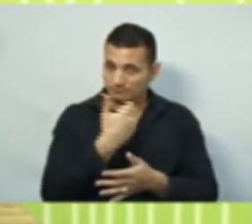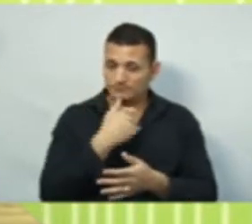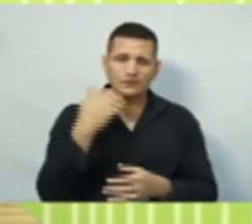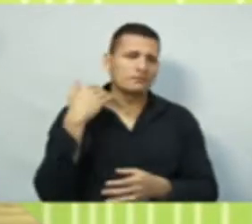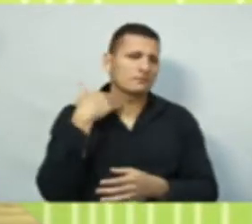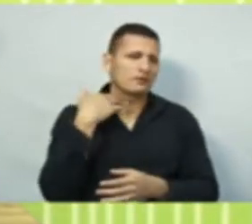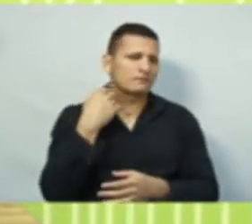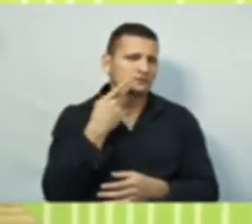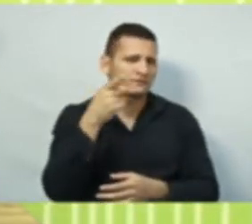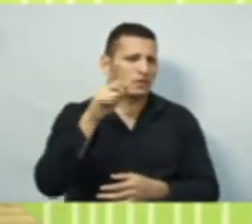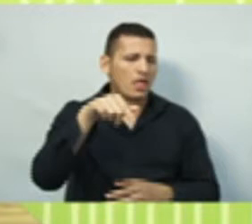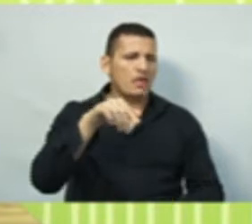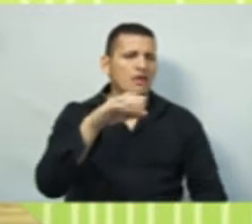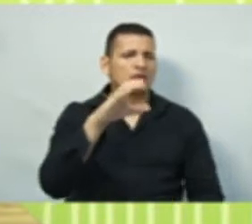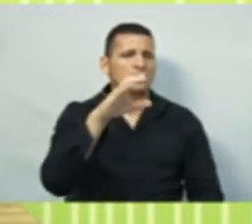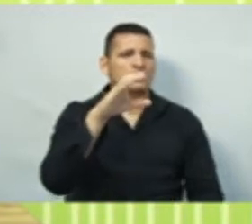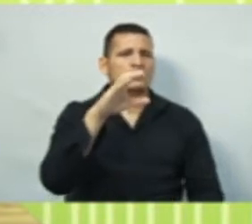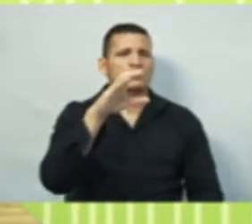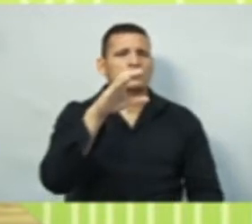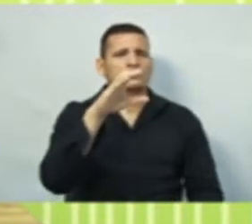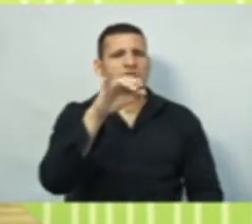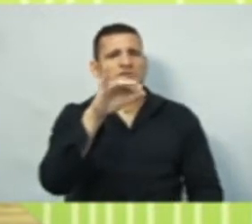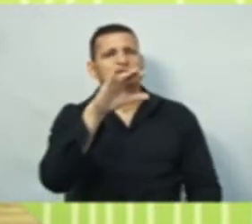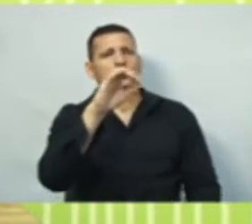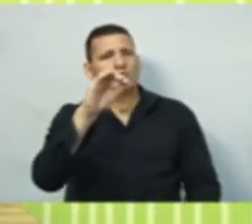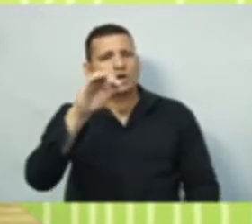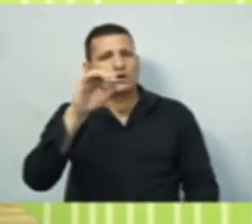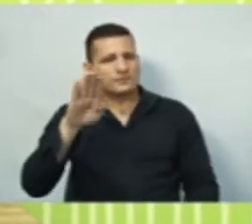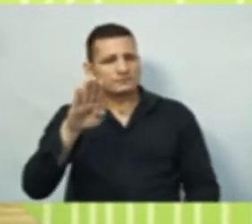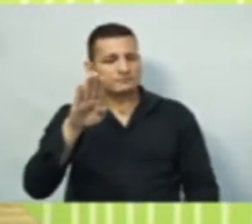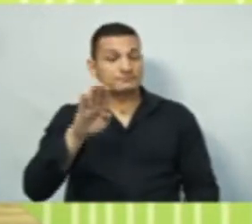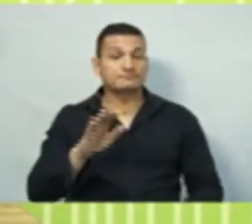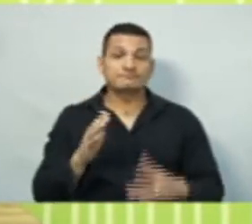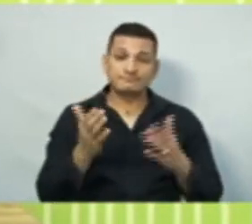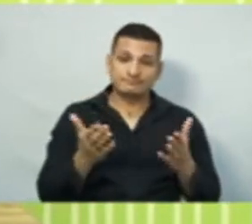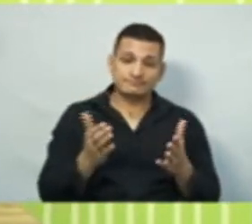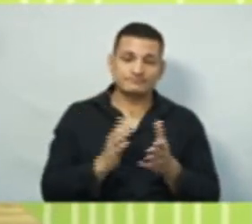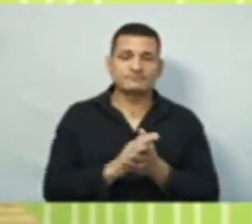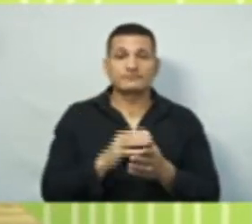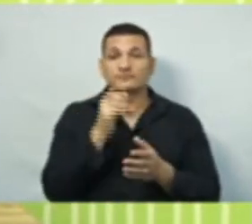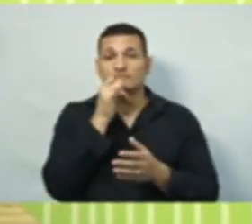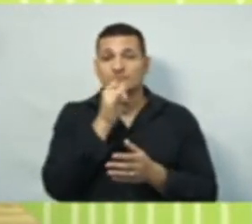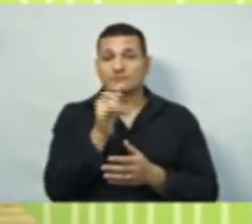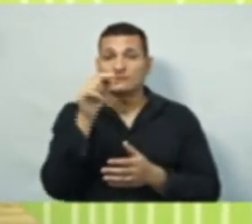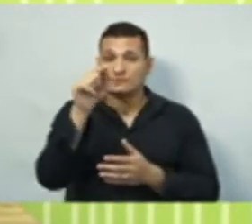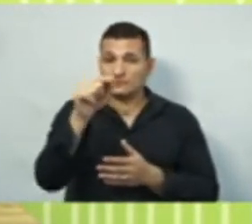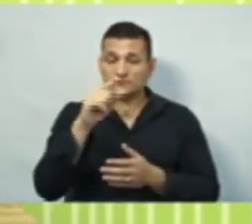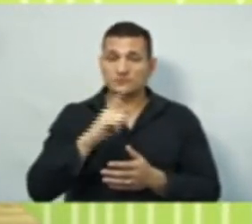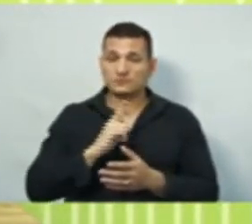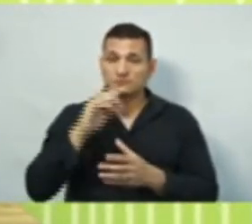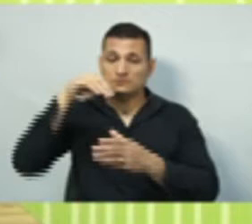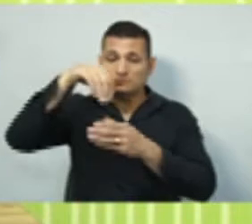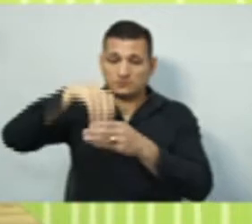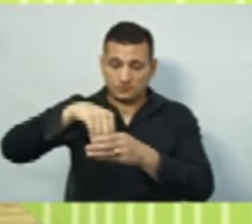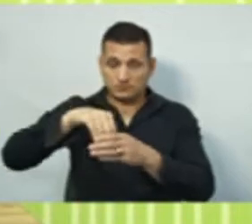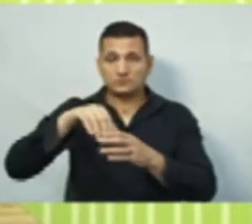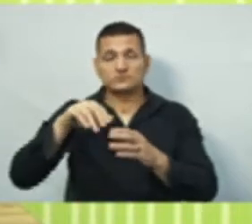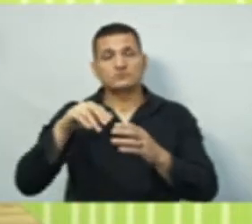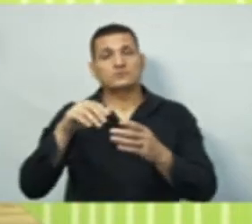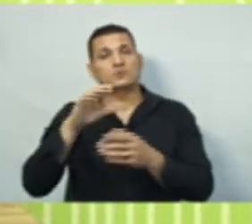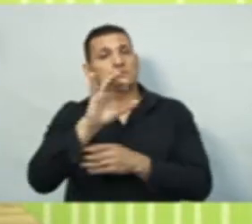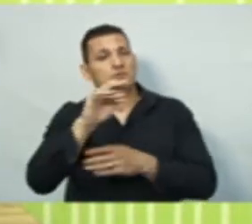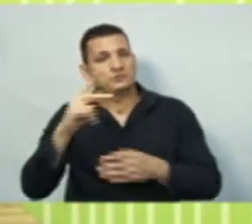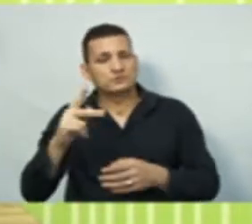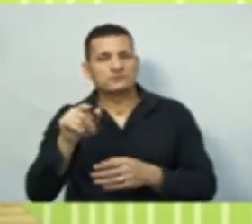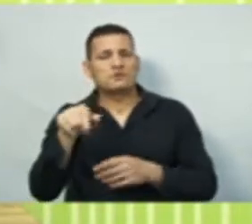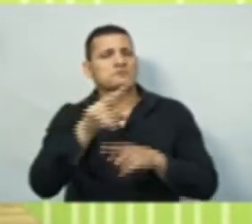você me disse foi o Sicoob. Pois é. Quando você faz parte de uma cooperativa, seja ela de crédito,